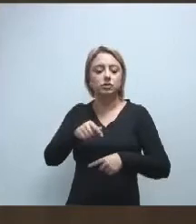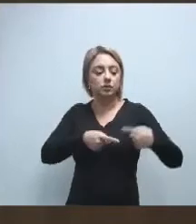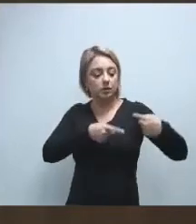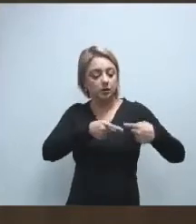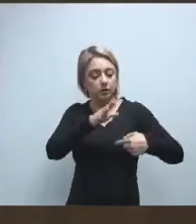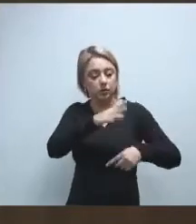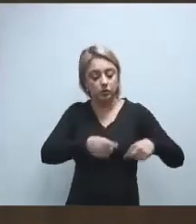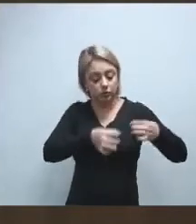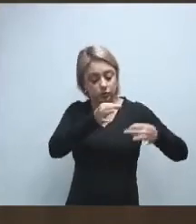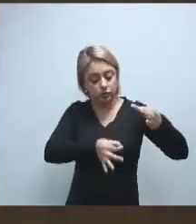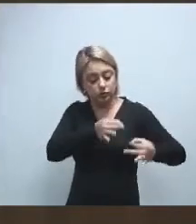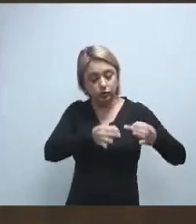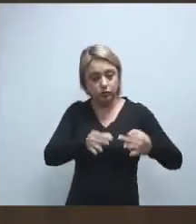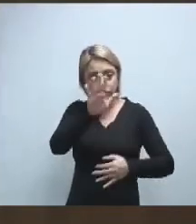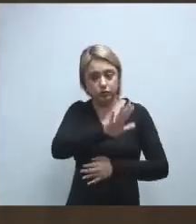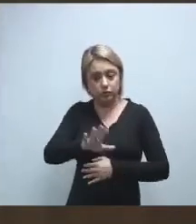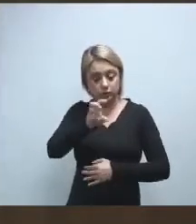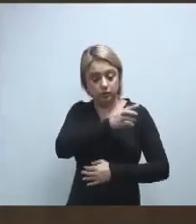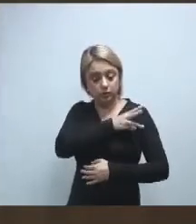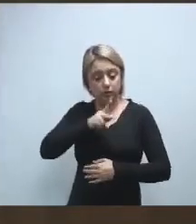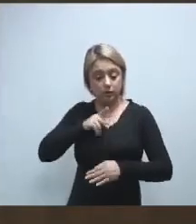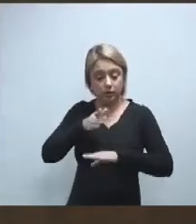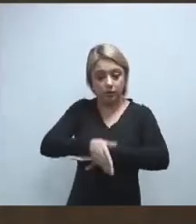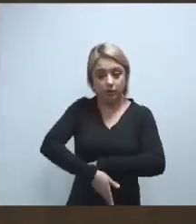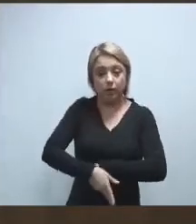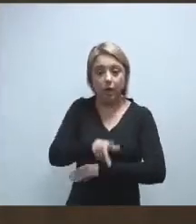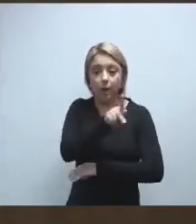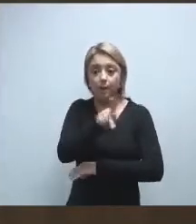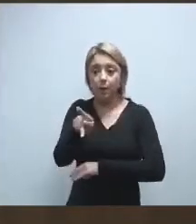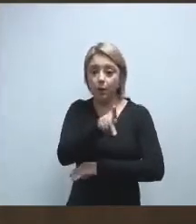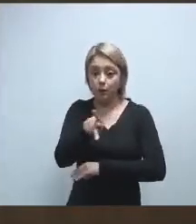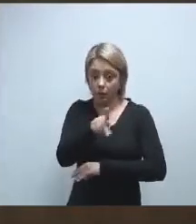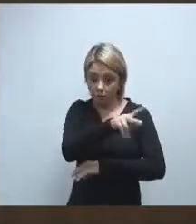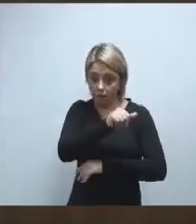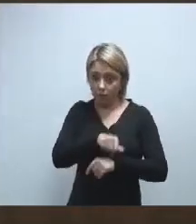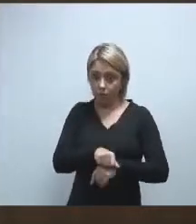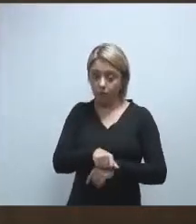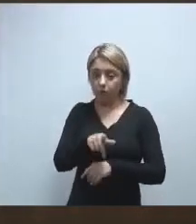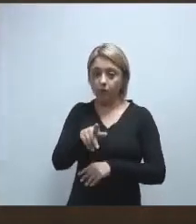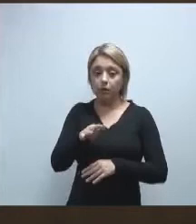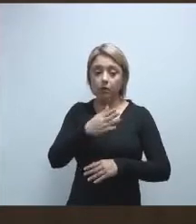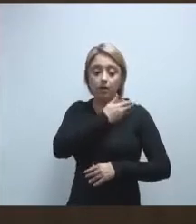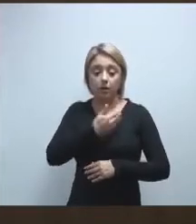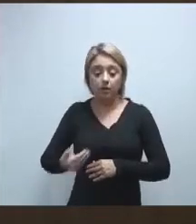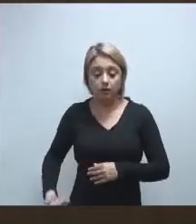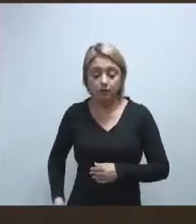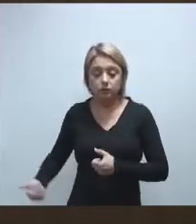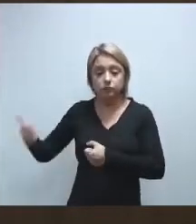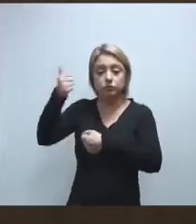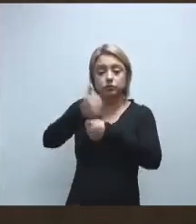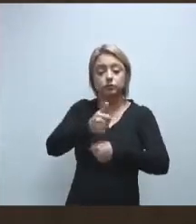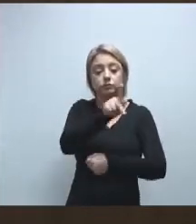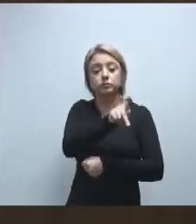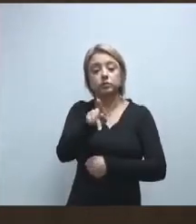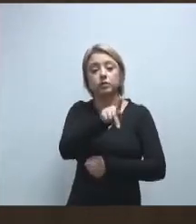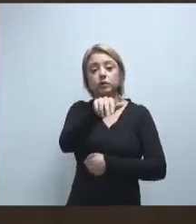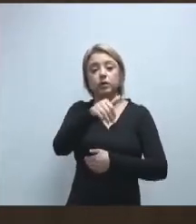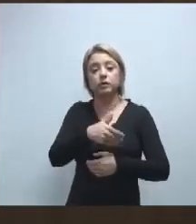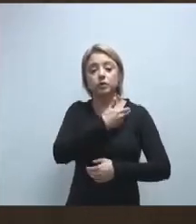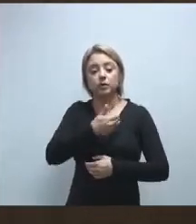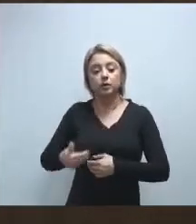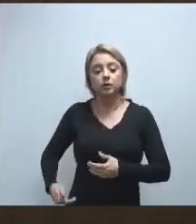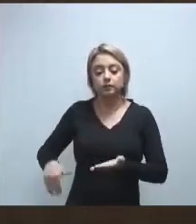ingressou no ministério público federal no cargo de procurador da república onde atuo como suprir o curador geral da república o